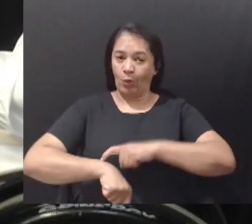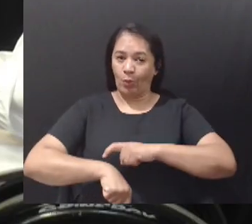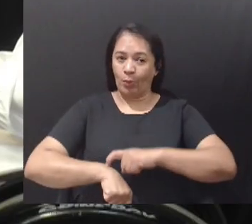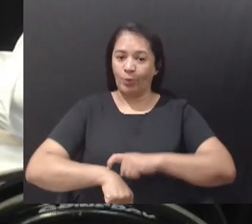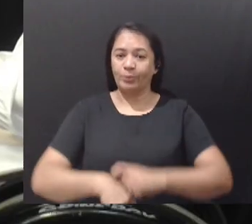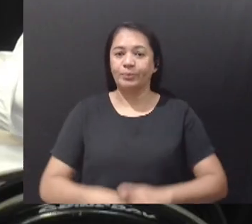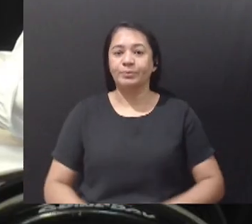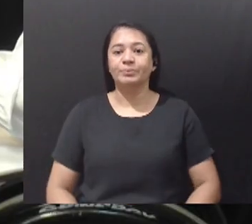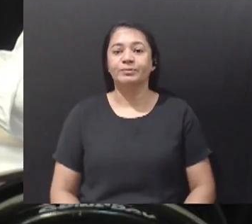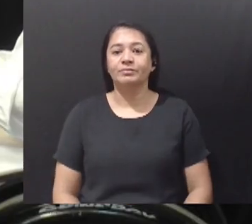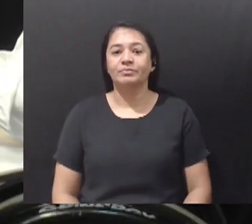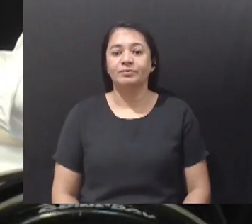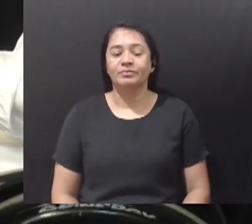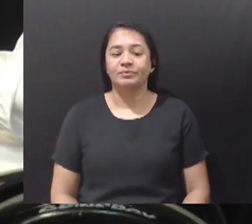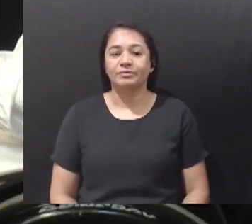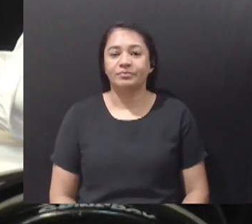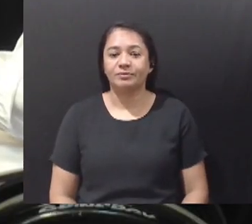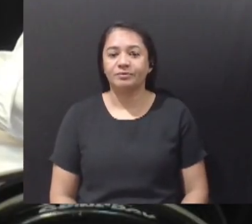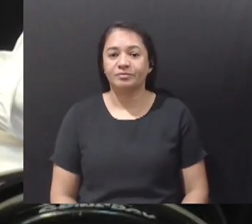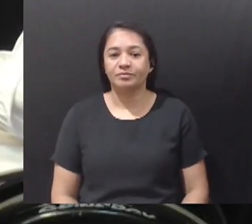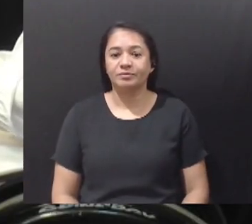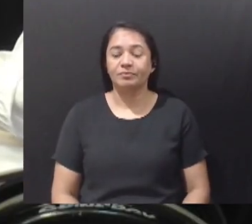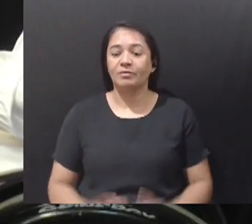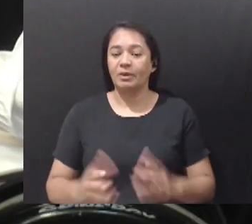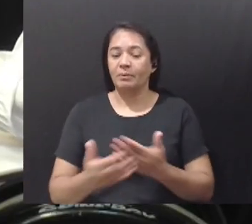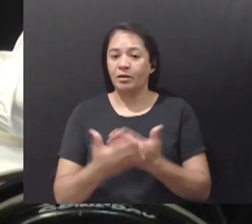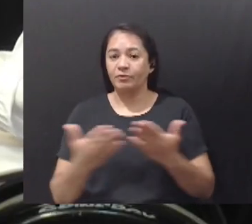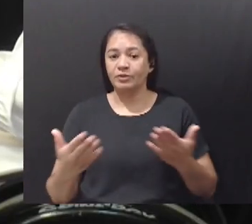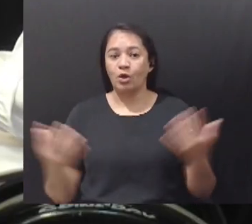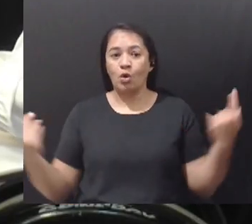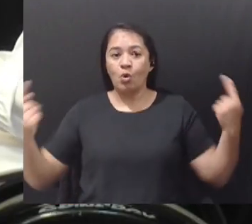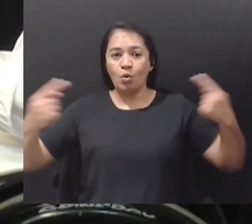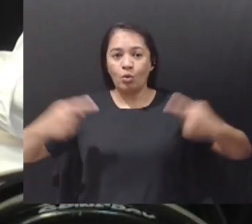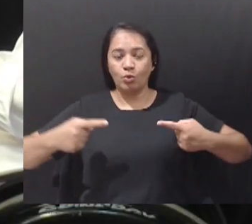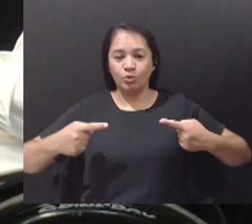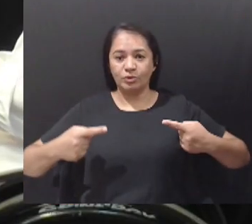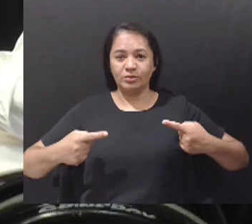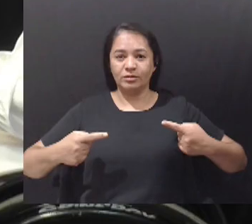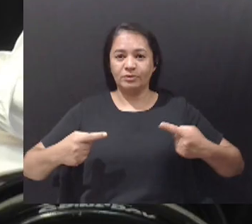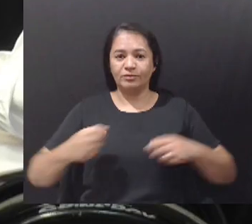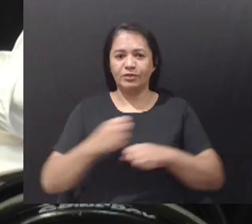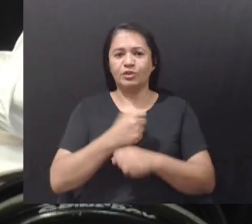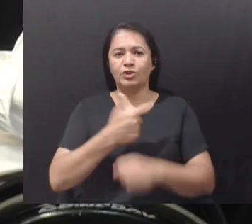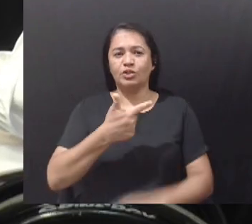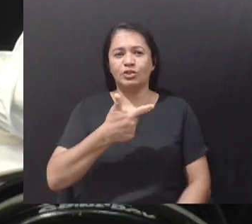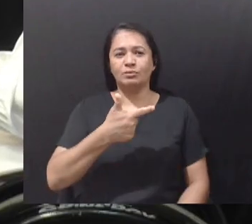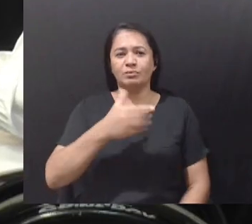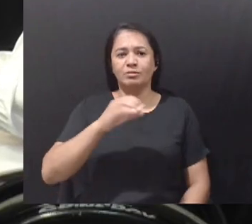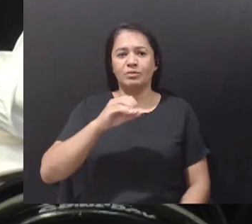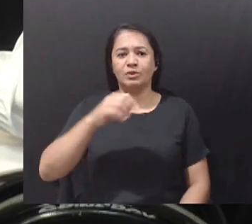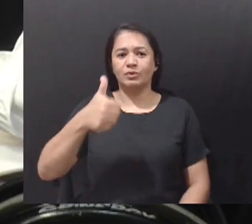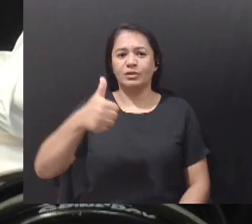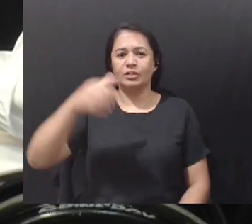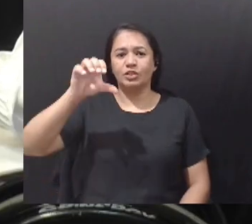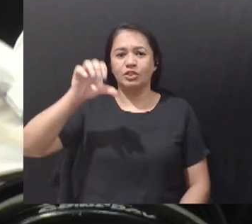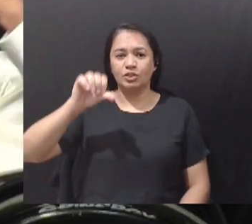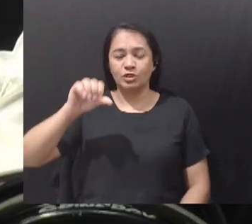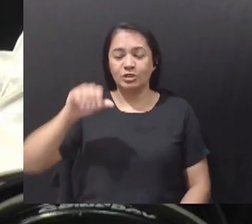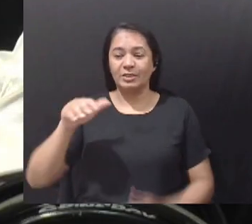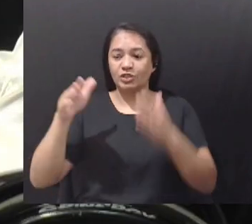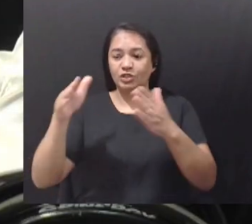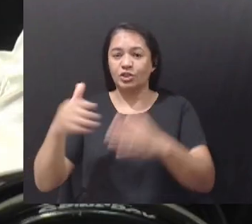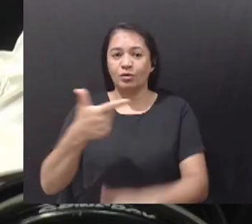a pouquinho para você e para todos o desafio. Isso foi 2019, e quando chegou 2020,